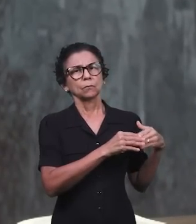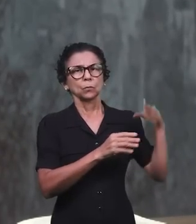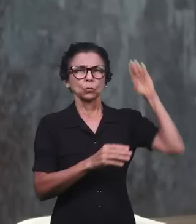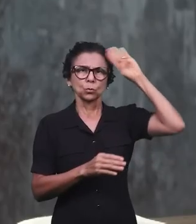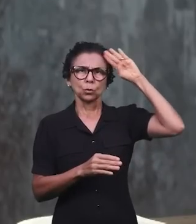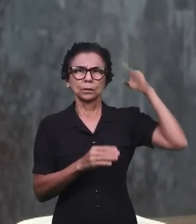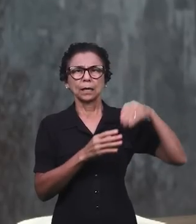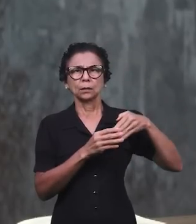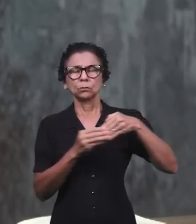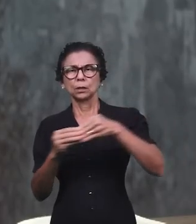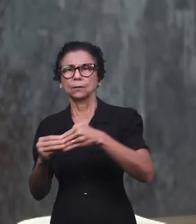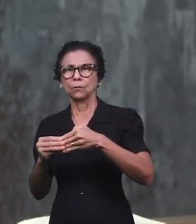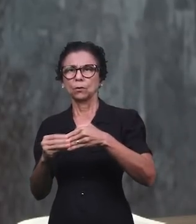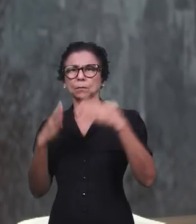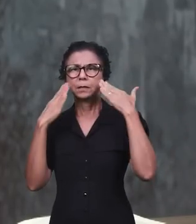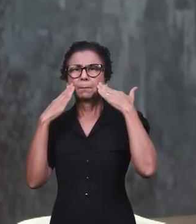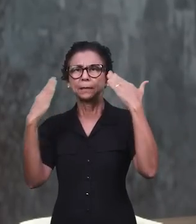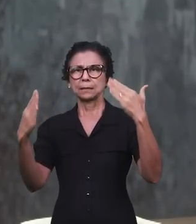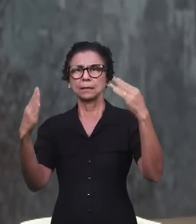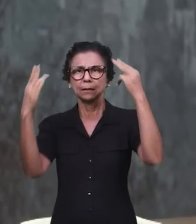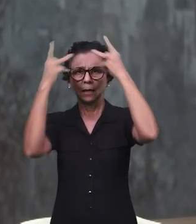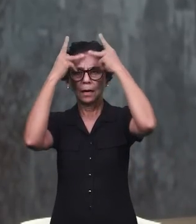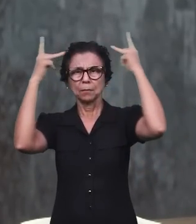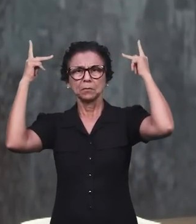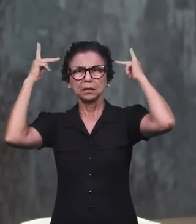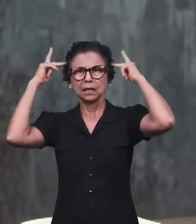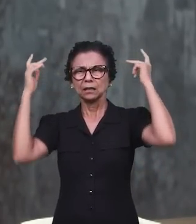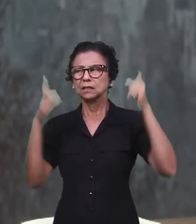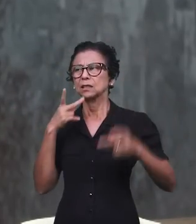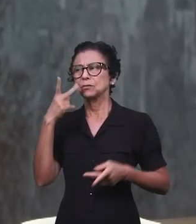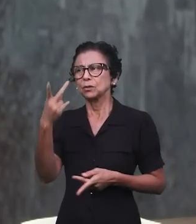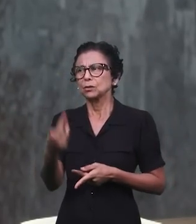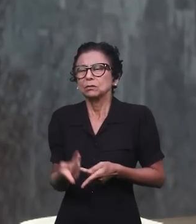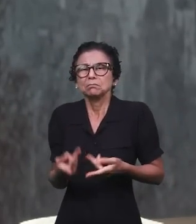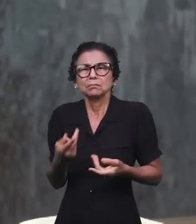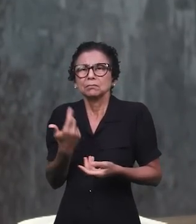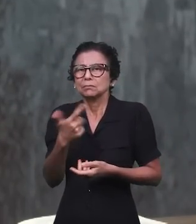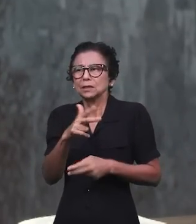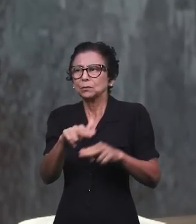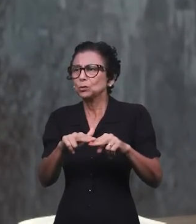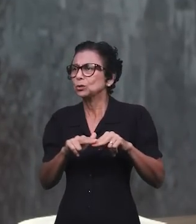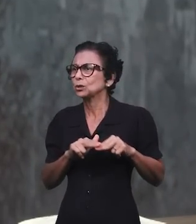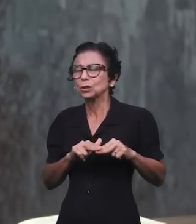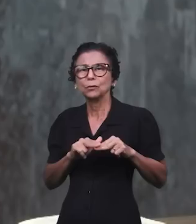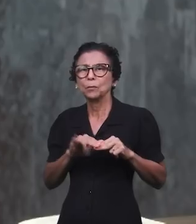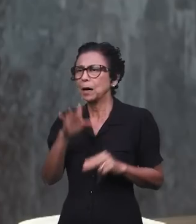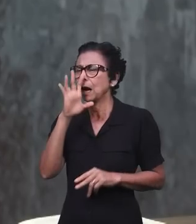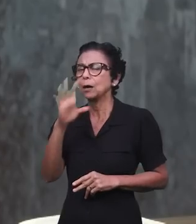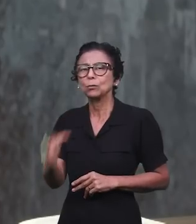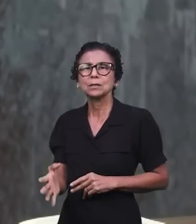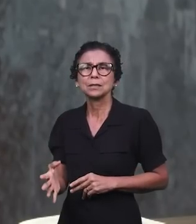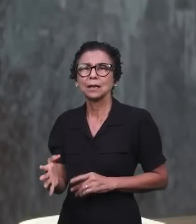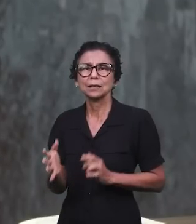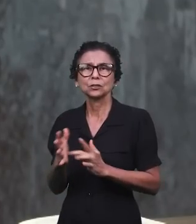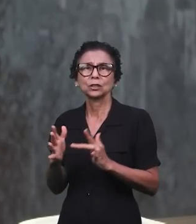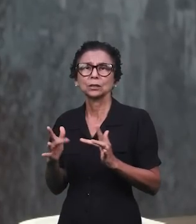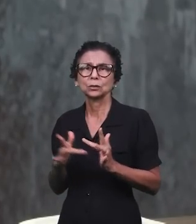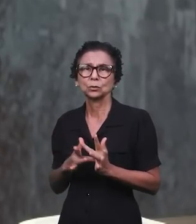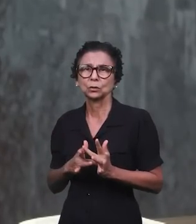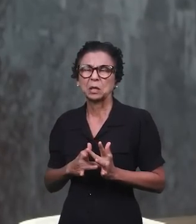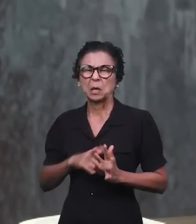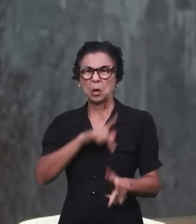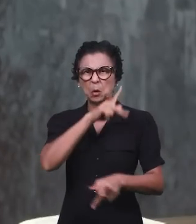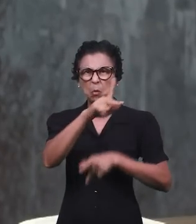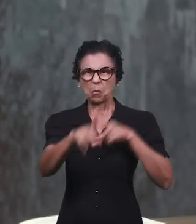concluiu que não havia razões que justificassem a execução de Jesus, como o povo estava pedindo, todo o povo respondeu, seja o